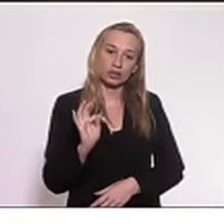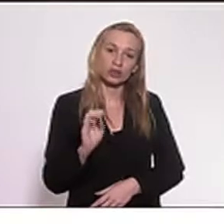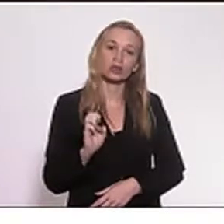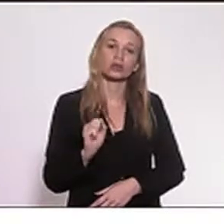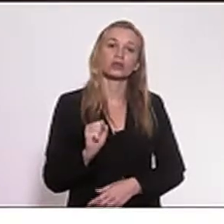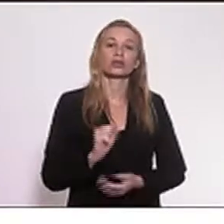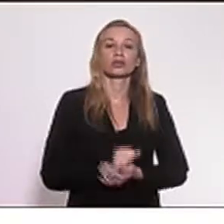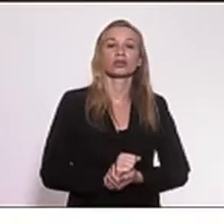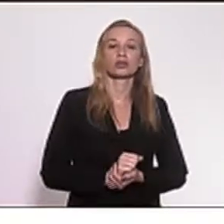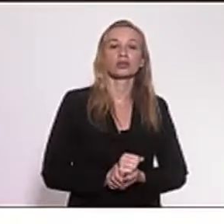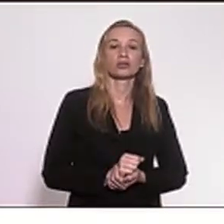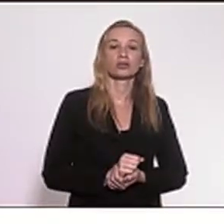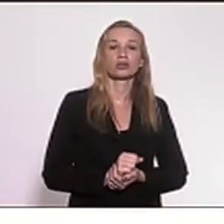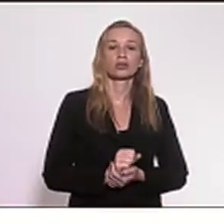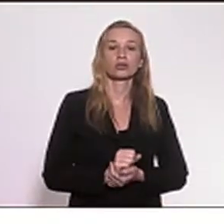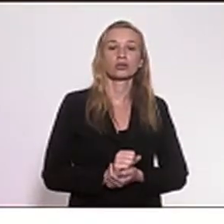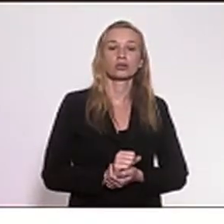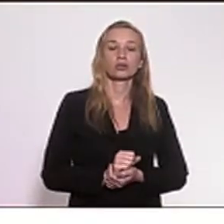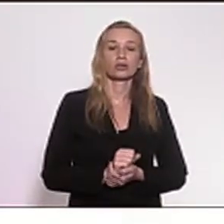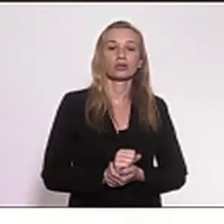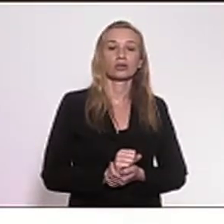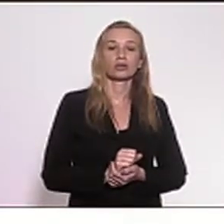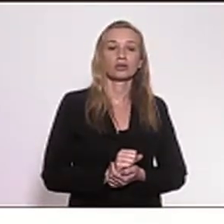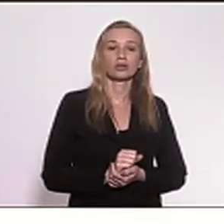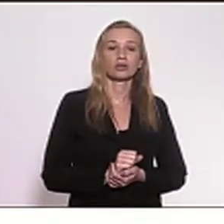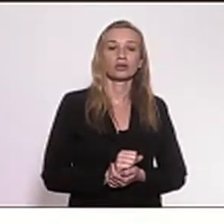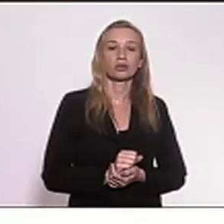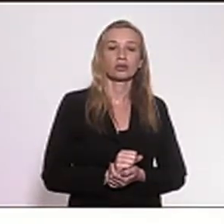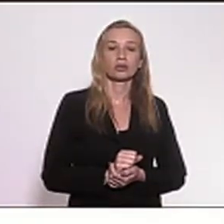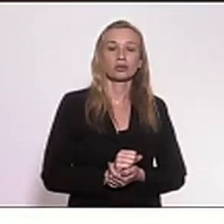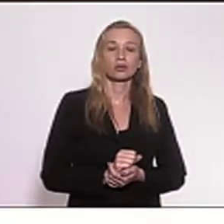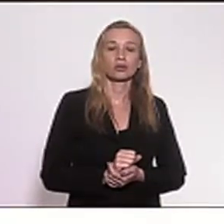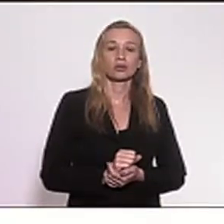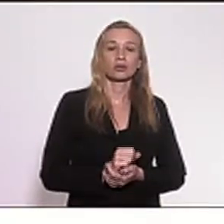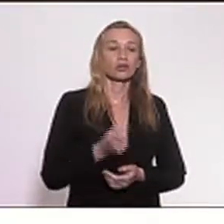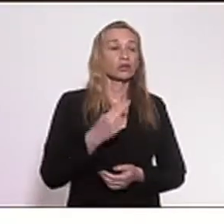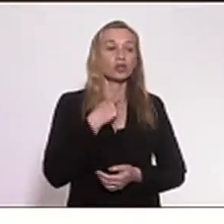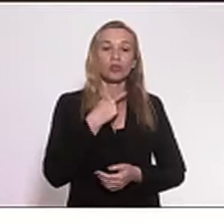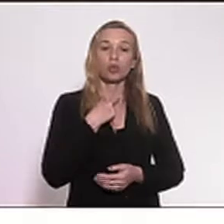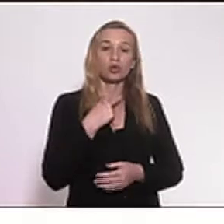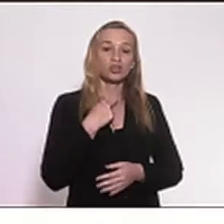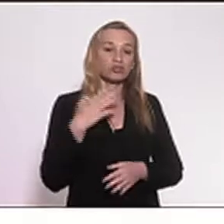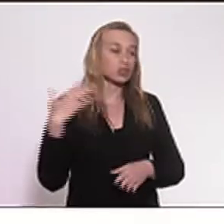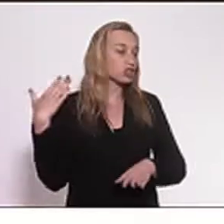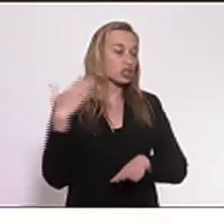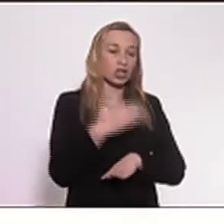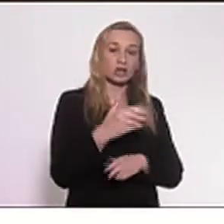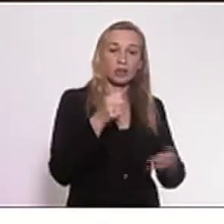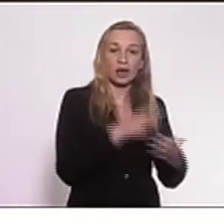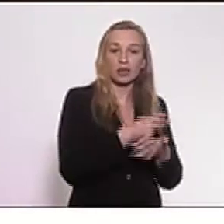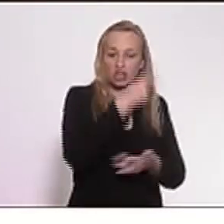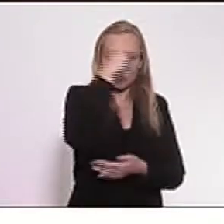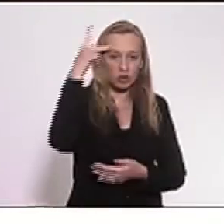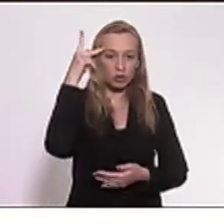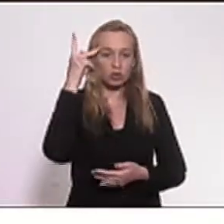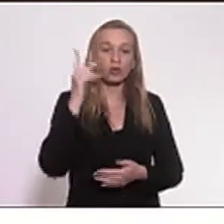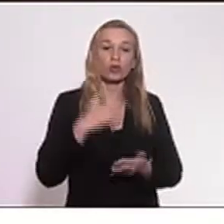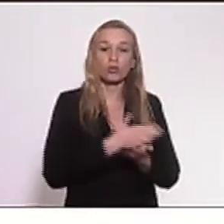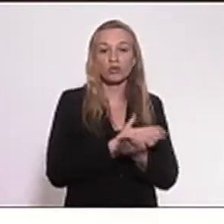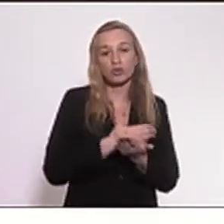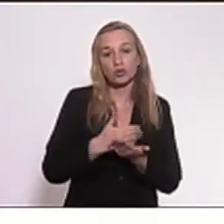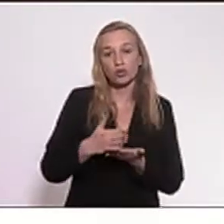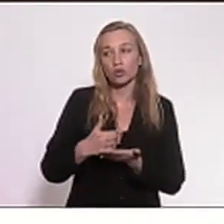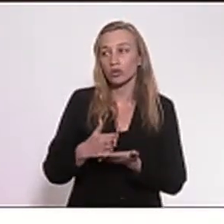instável que não pode ser direcionada para o pagamento de pessoal, passou a ser